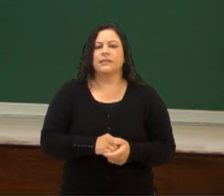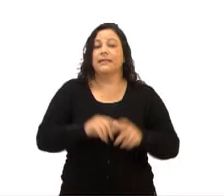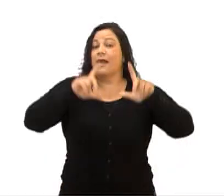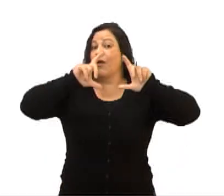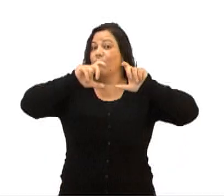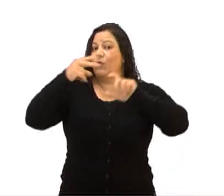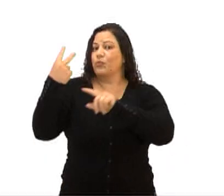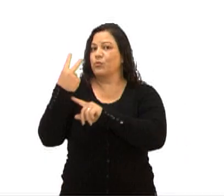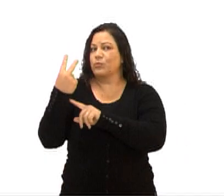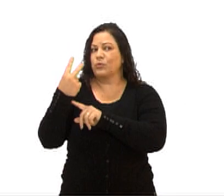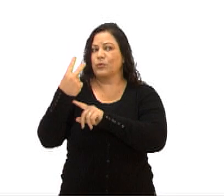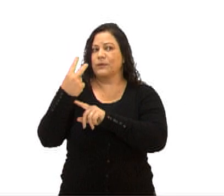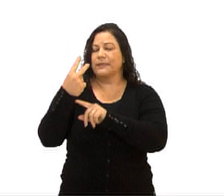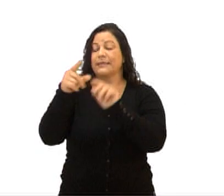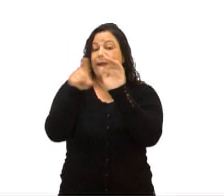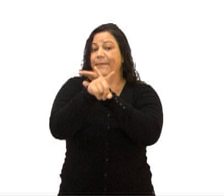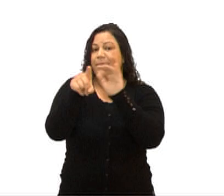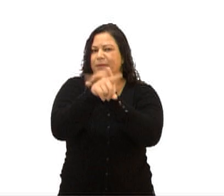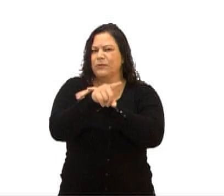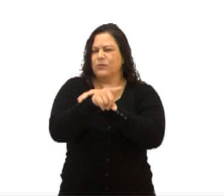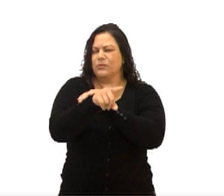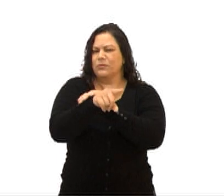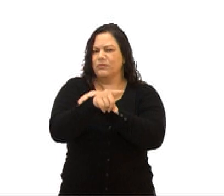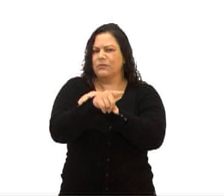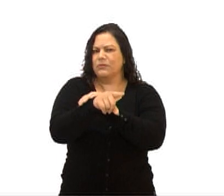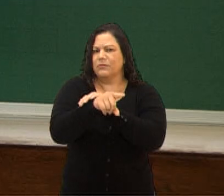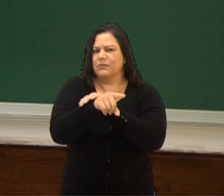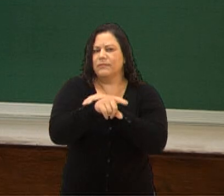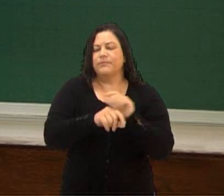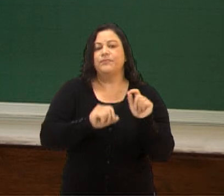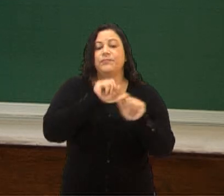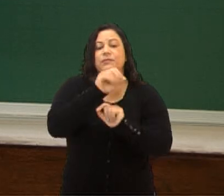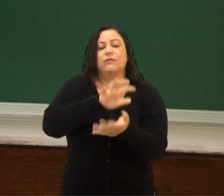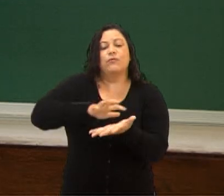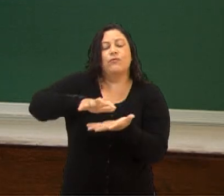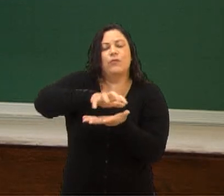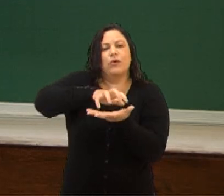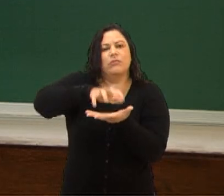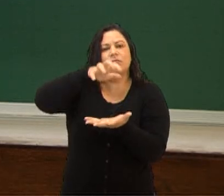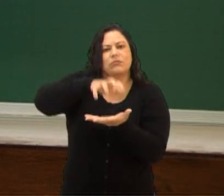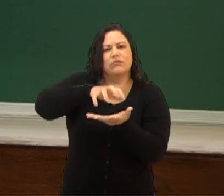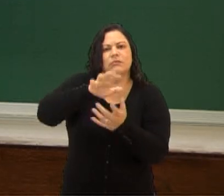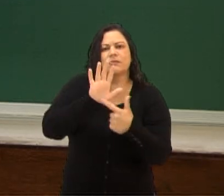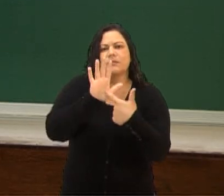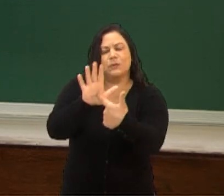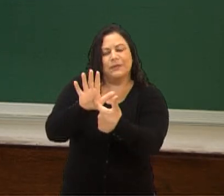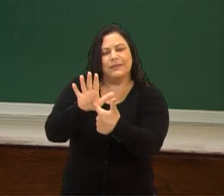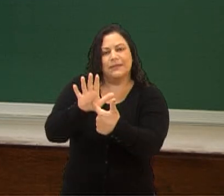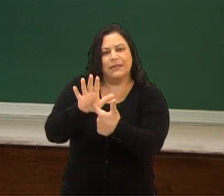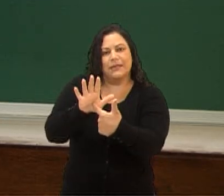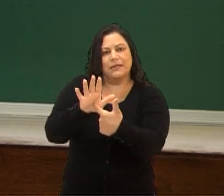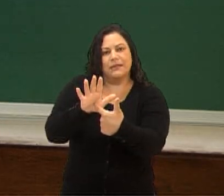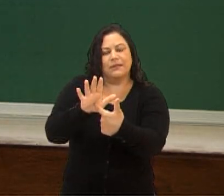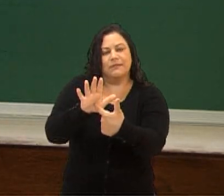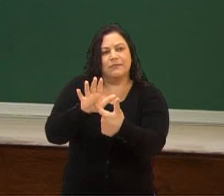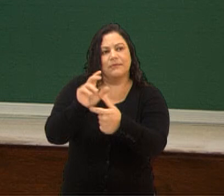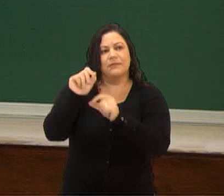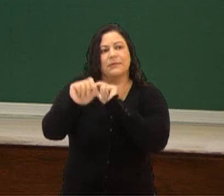a forma geométrica da superfície representada